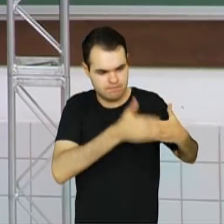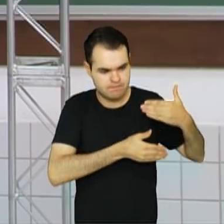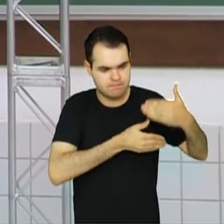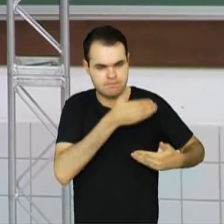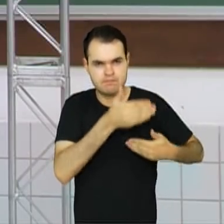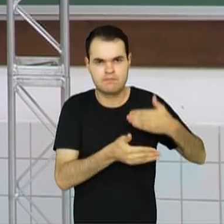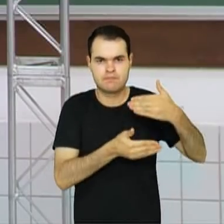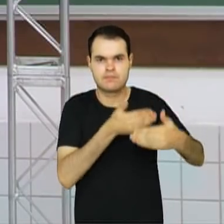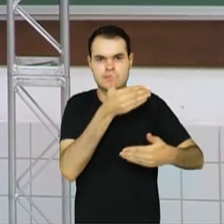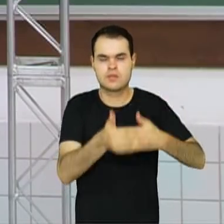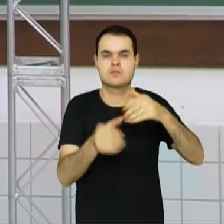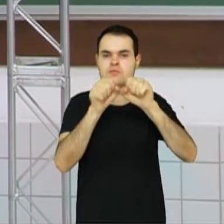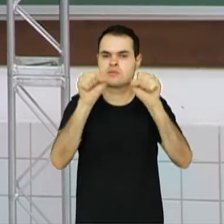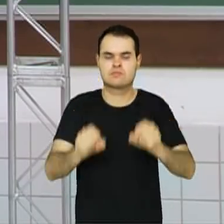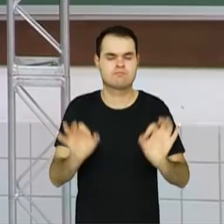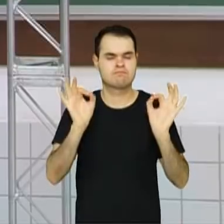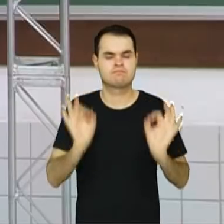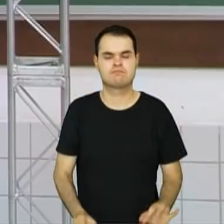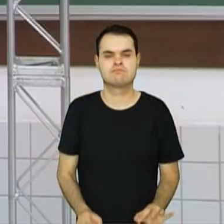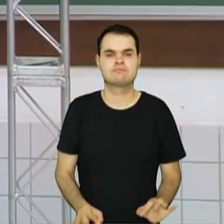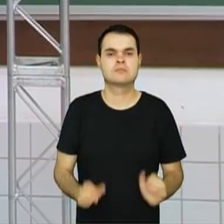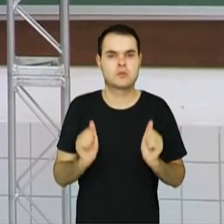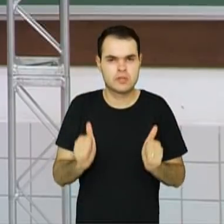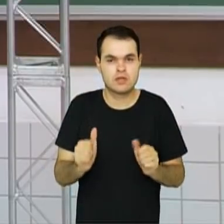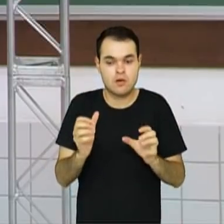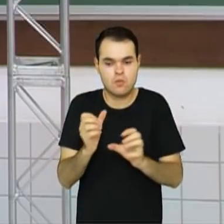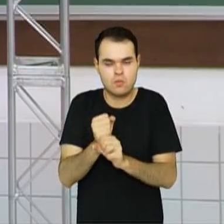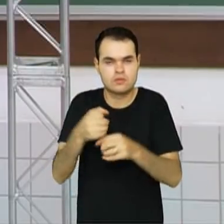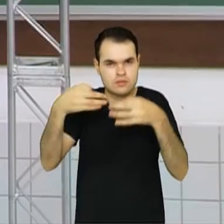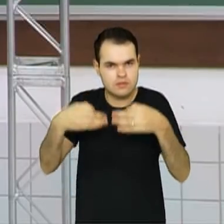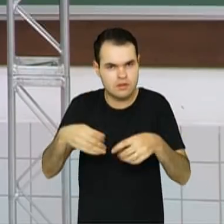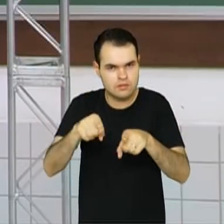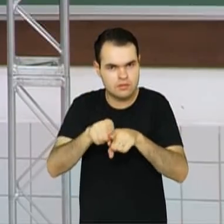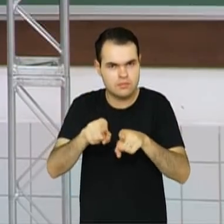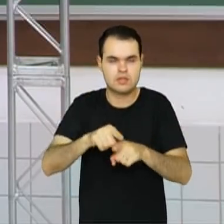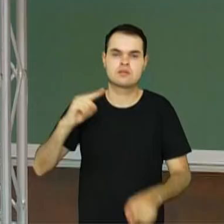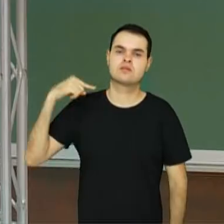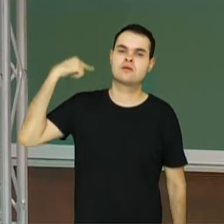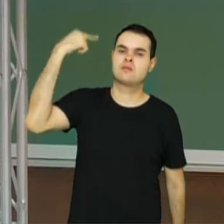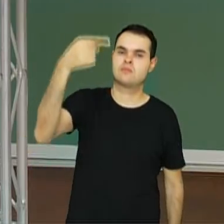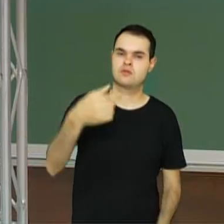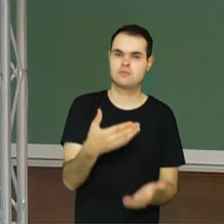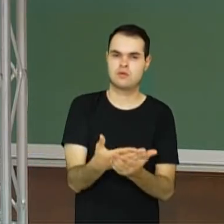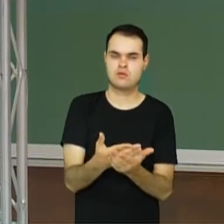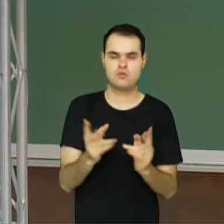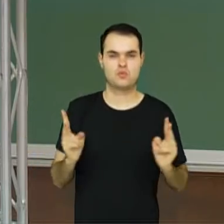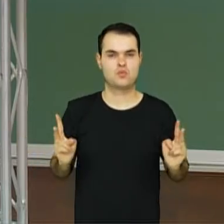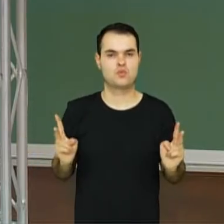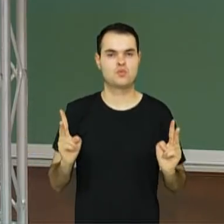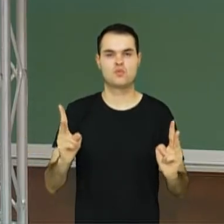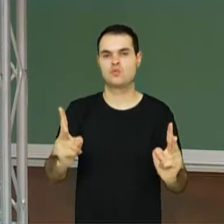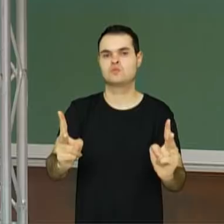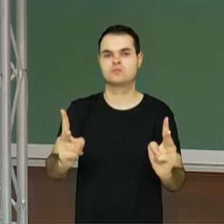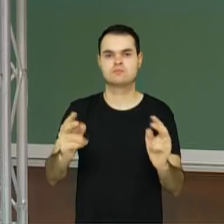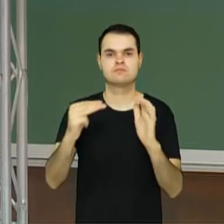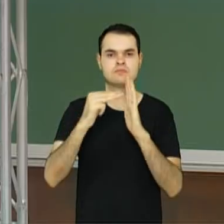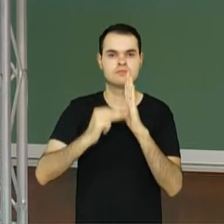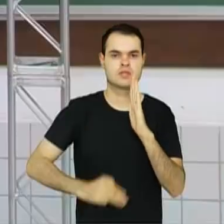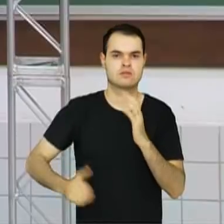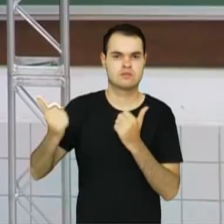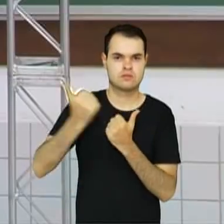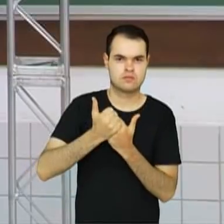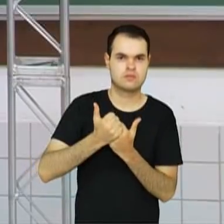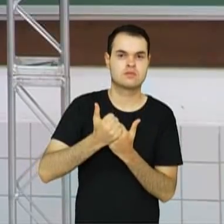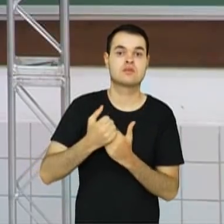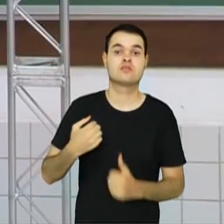E o teu sistema vai dar certinho. Faça as contas direito também. Na próxima aula, nós vamos continuar falando de método de substituição